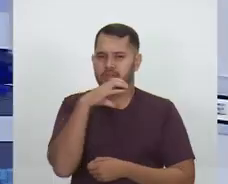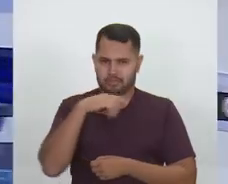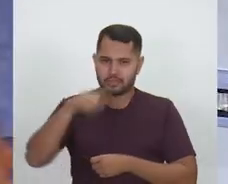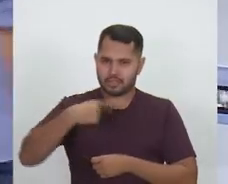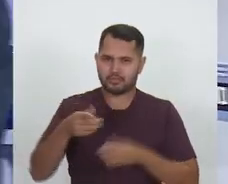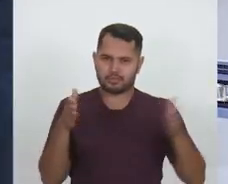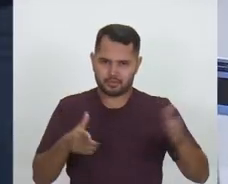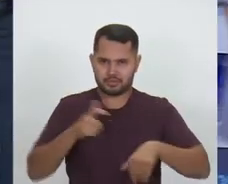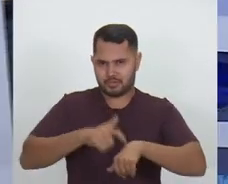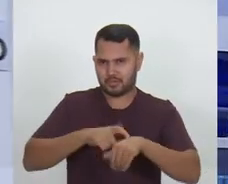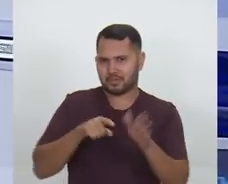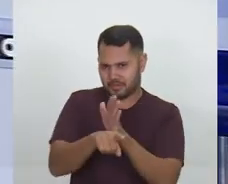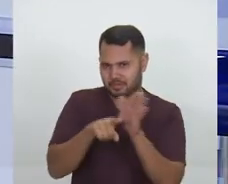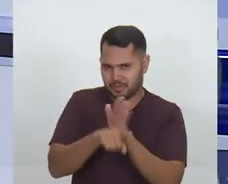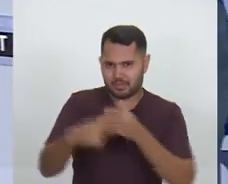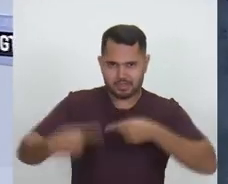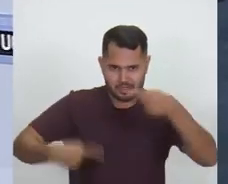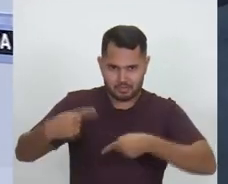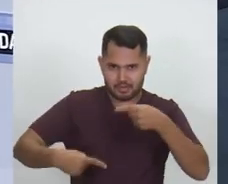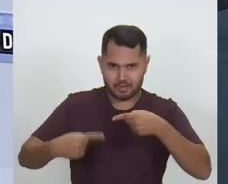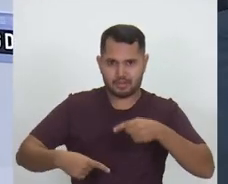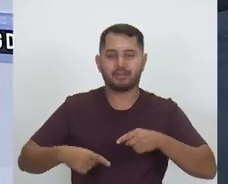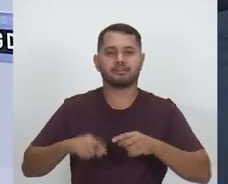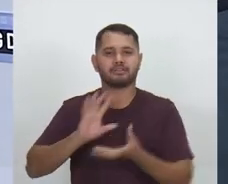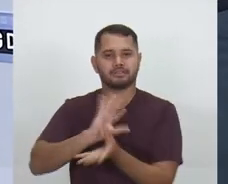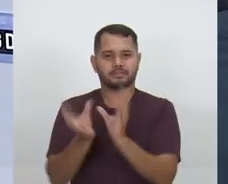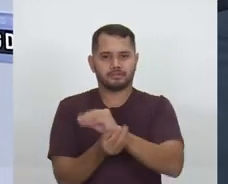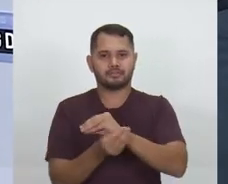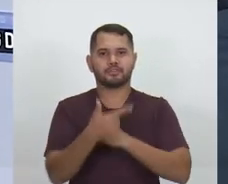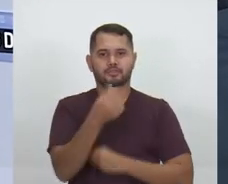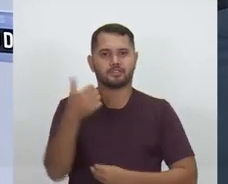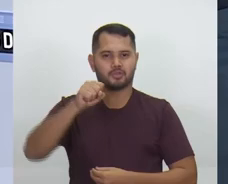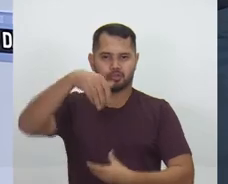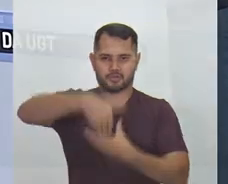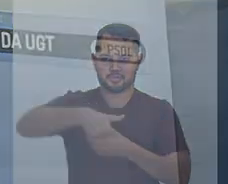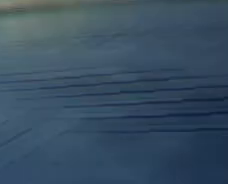uma rodada do debate para você tv em tempo eleições 2008